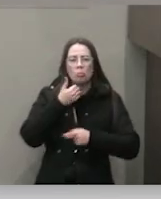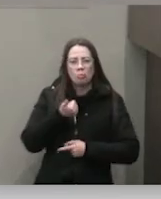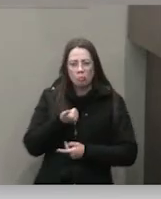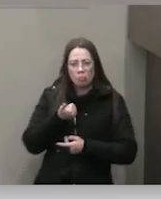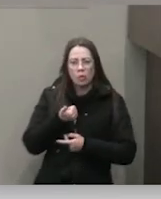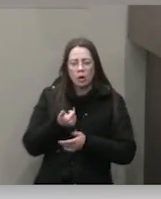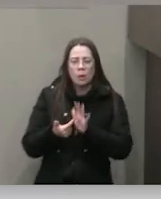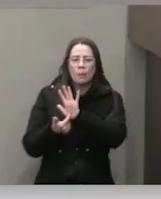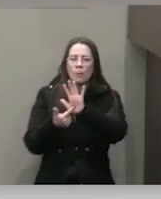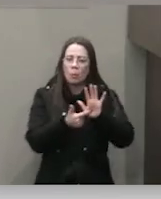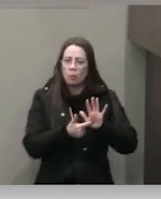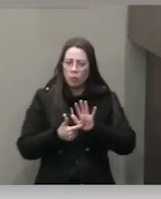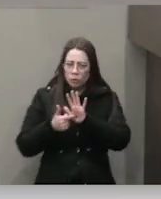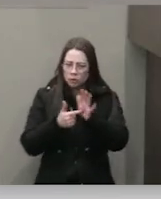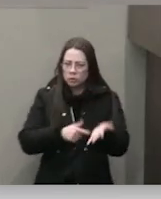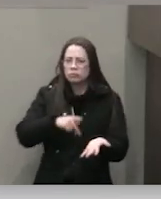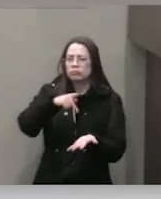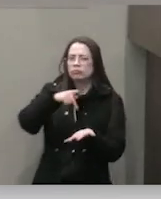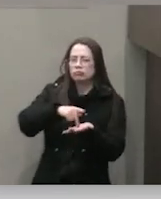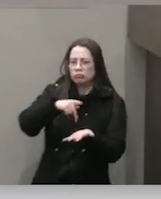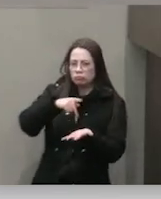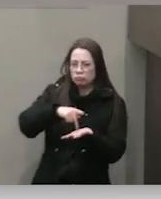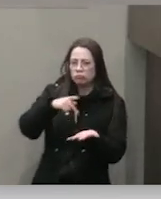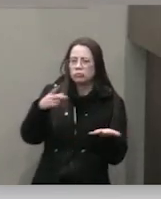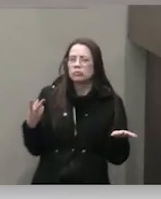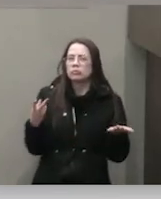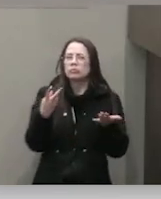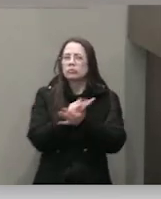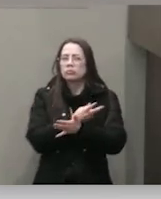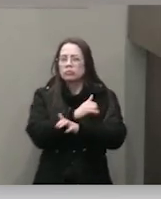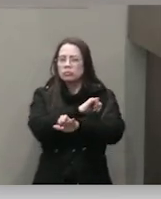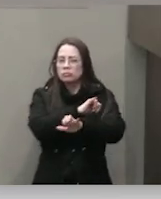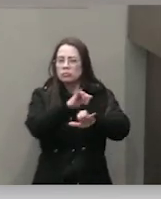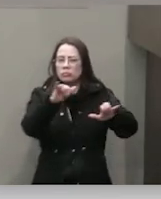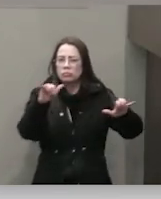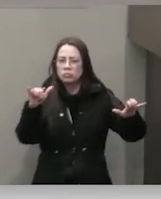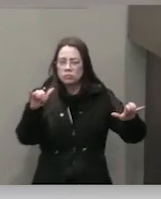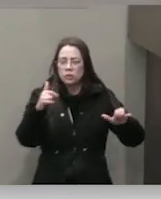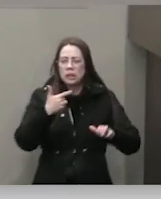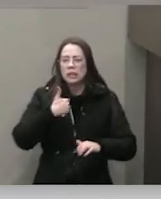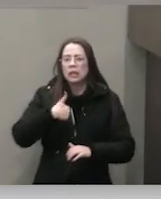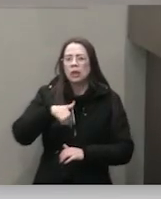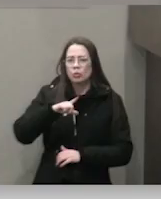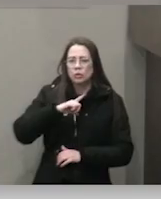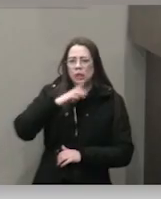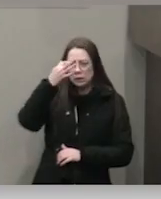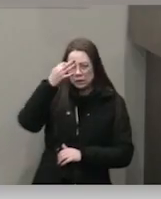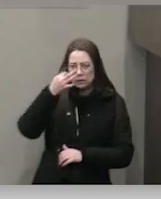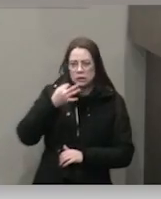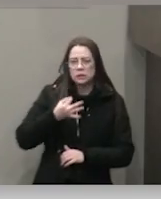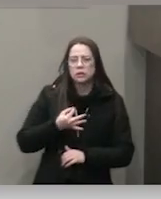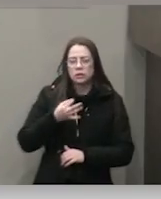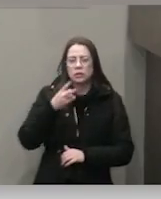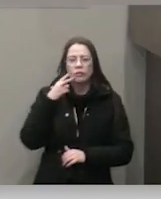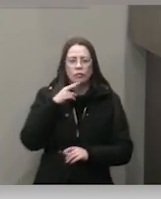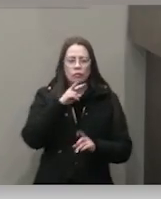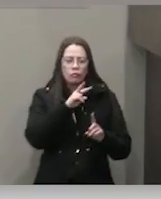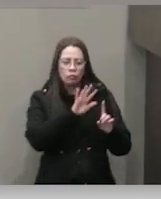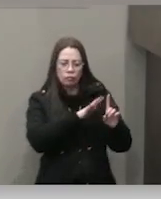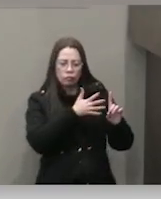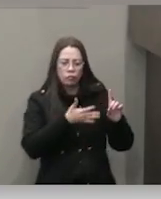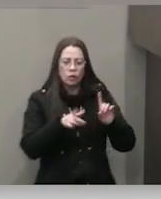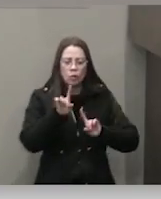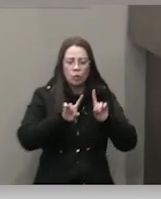reais reportagens do que acontece. Mas eu tenho certeza que essas que se passaram e essas que eu fiz as homenagens são